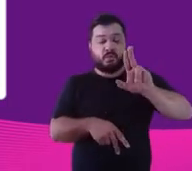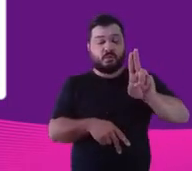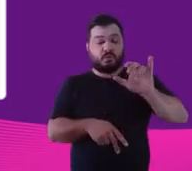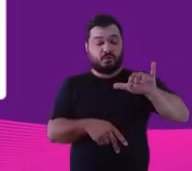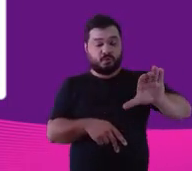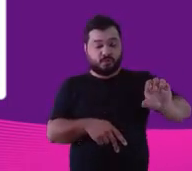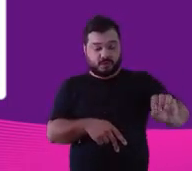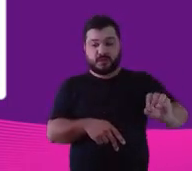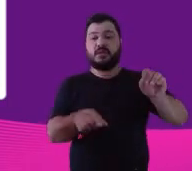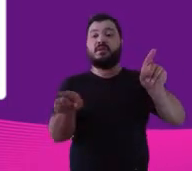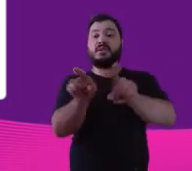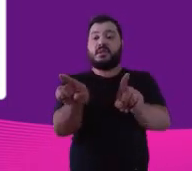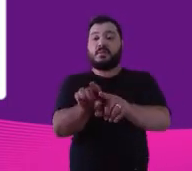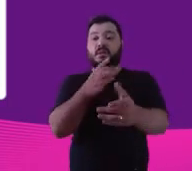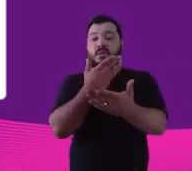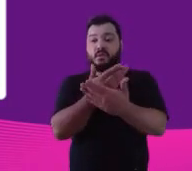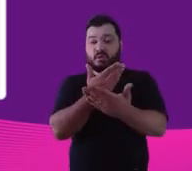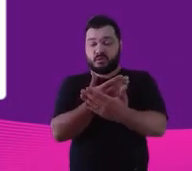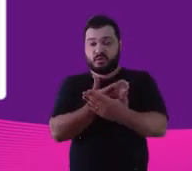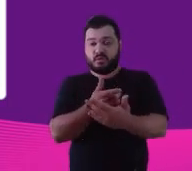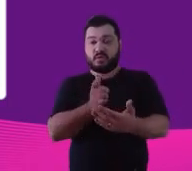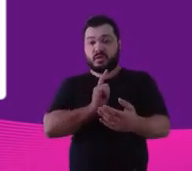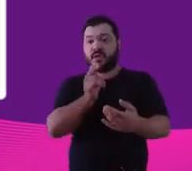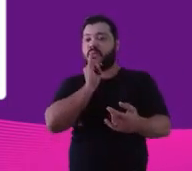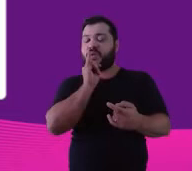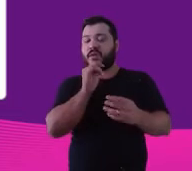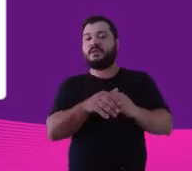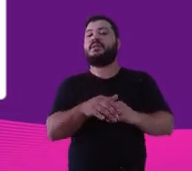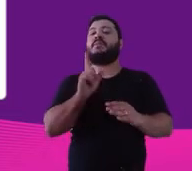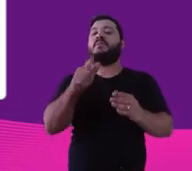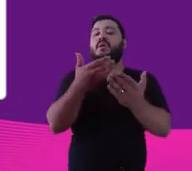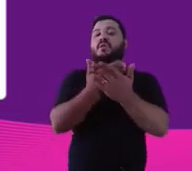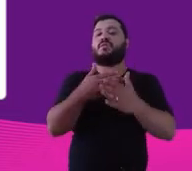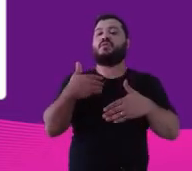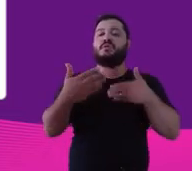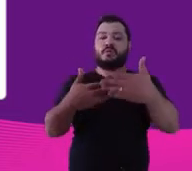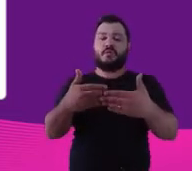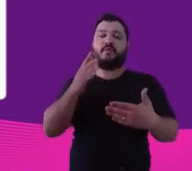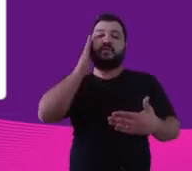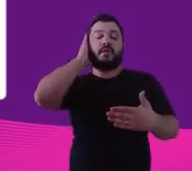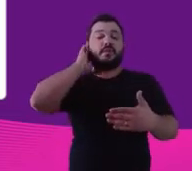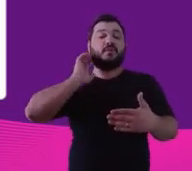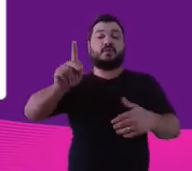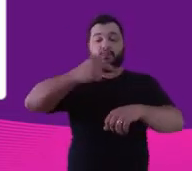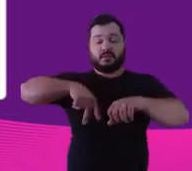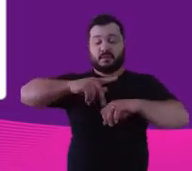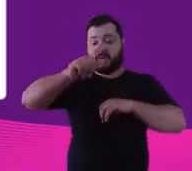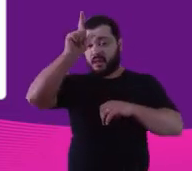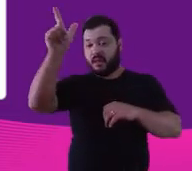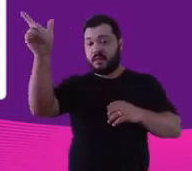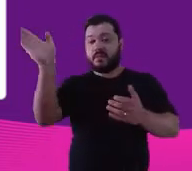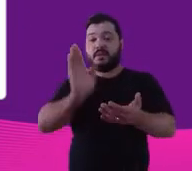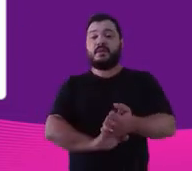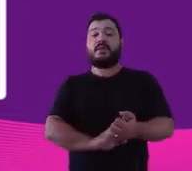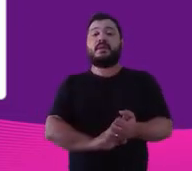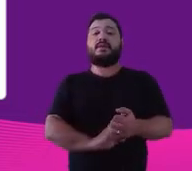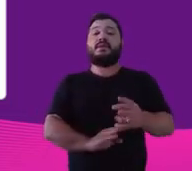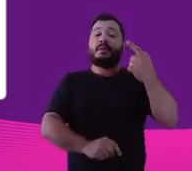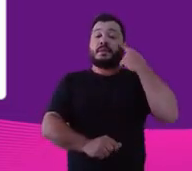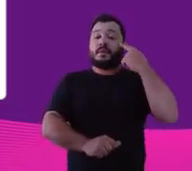idiotas estudos e a hora de carros do desenvolvido é análise manha para